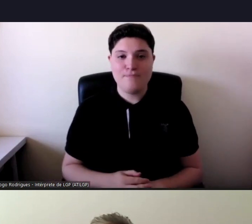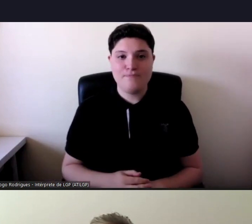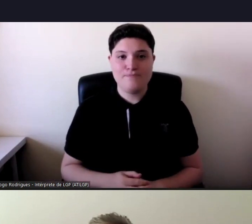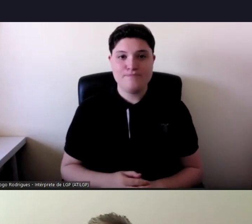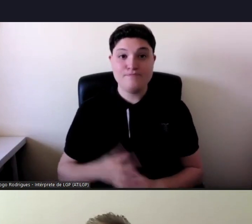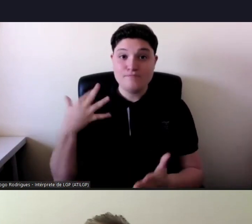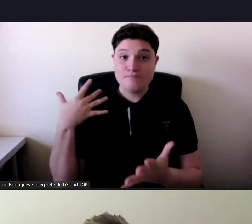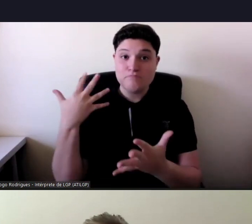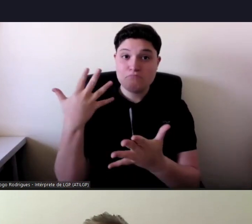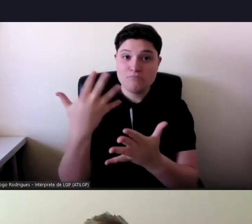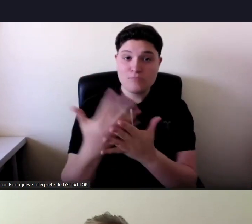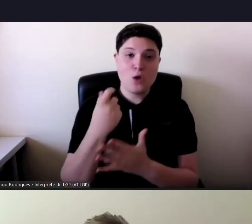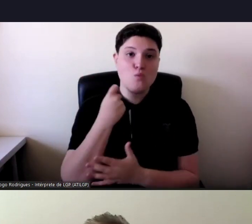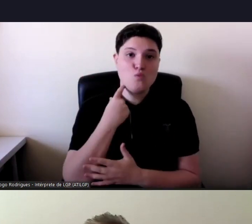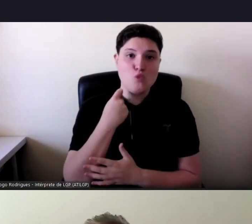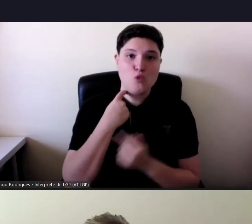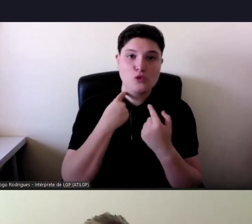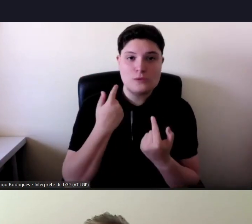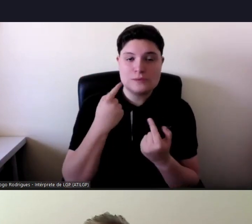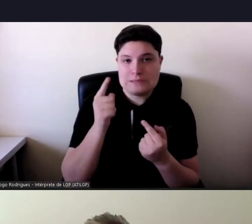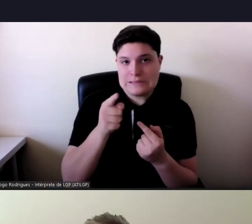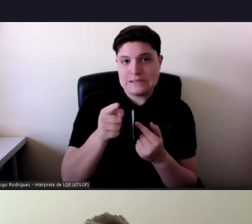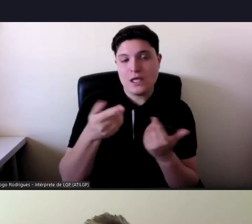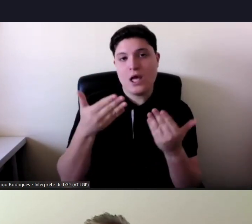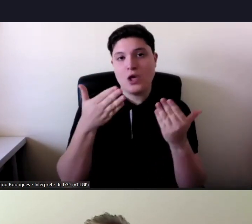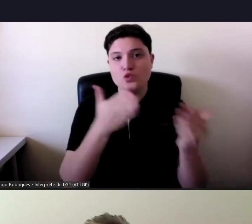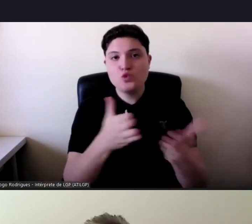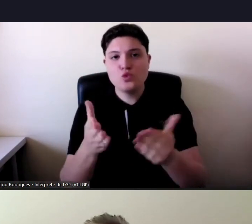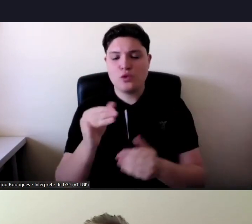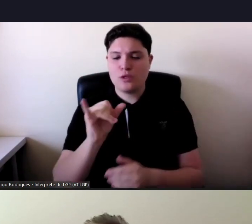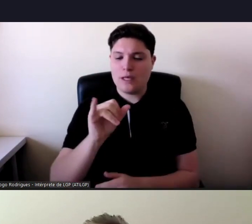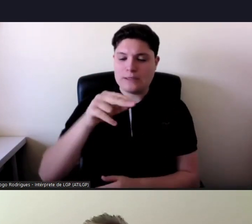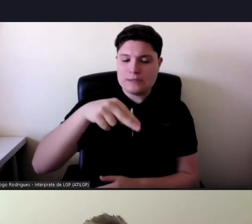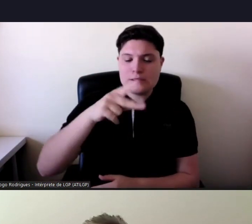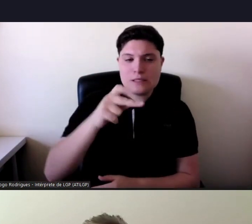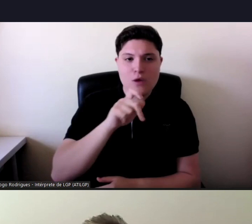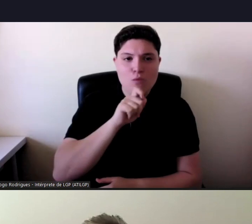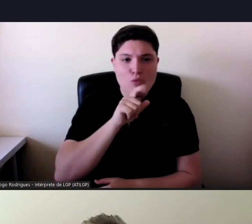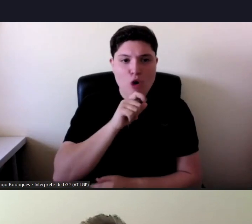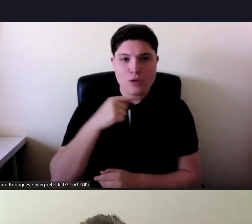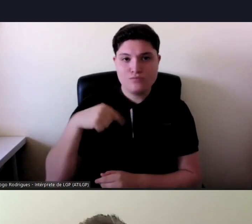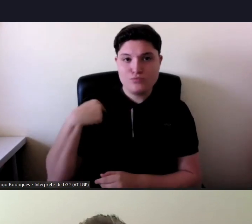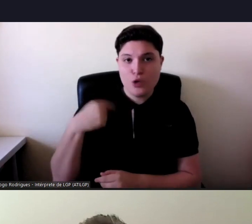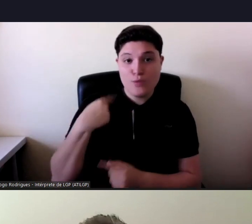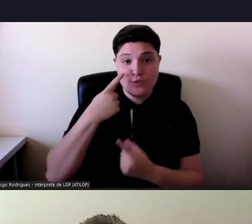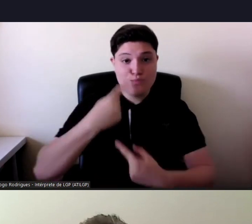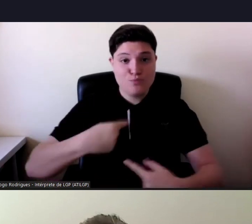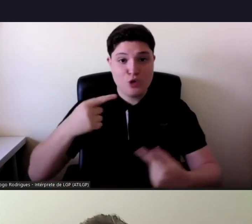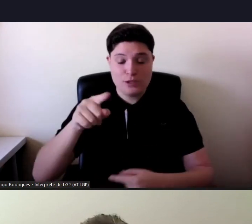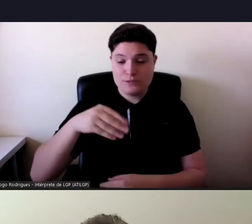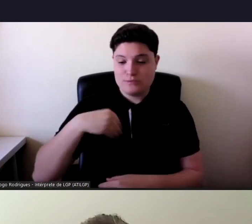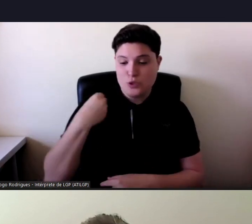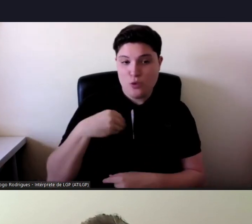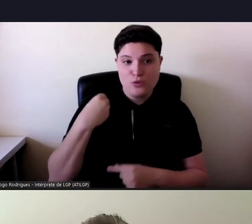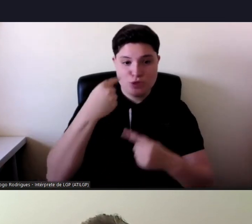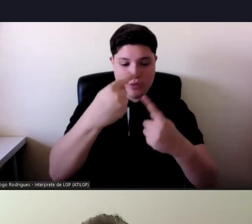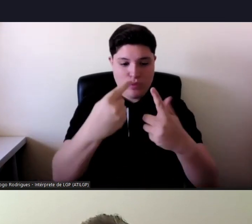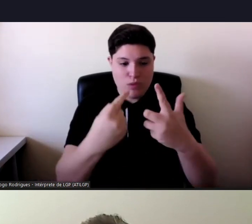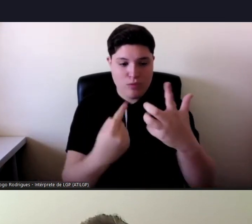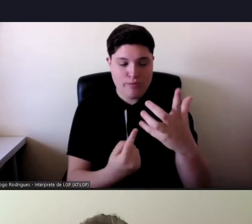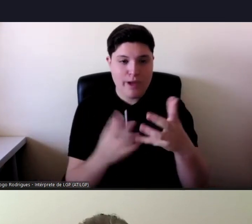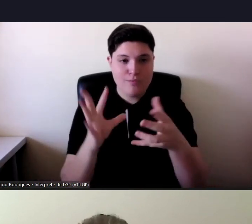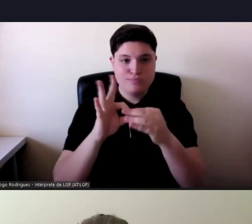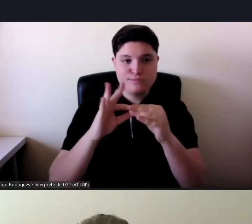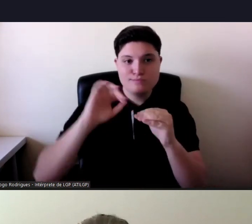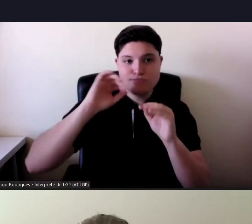só levou a que o INA incorporasse, de facto, as preocupações com a sustentabilidade no seu dia-a-dia, como também